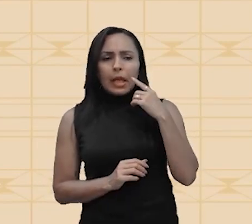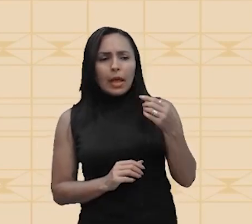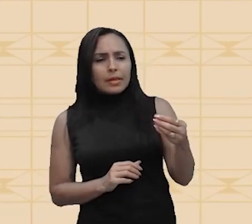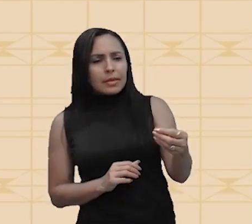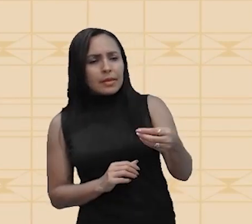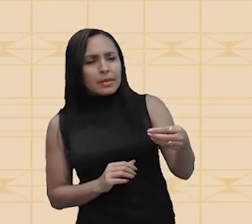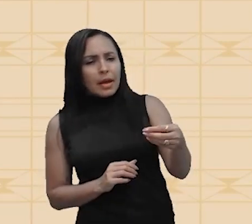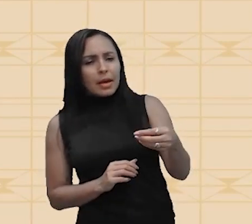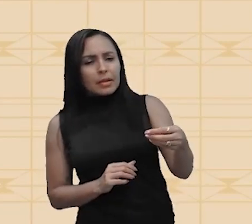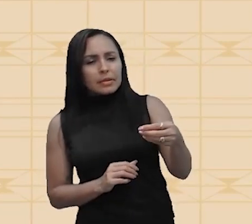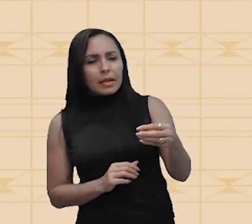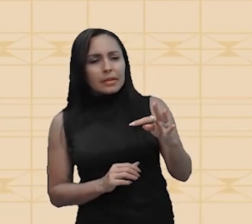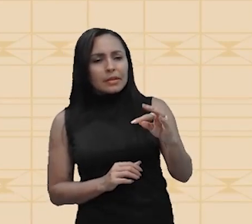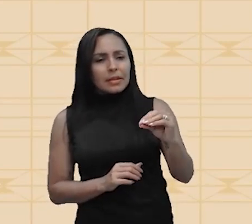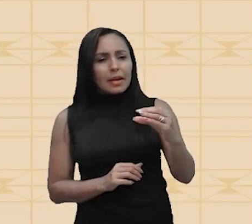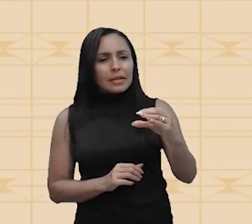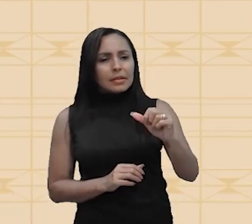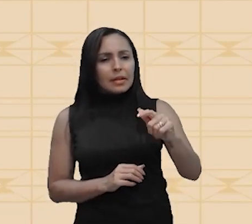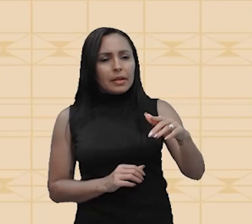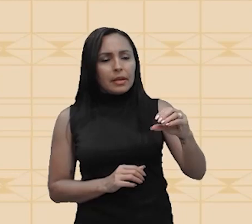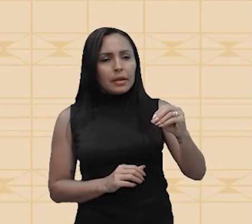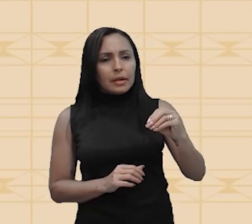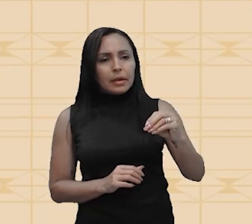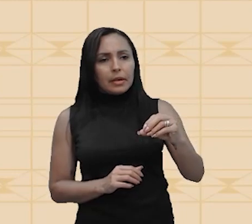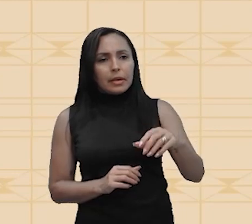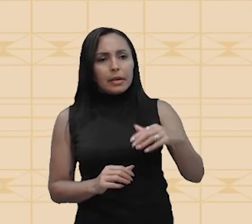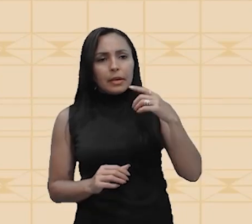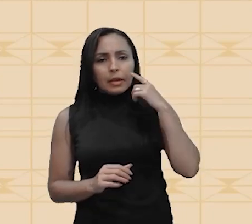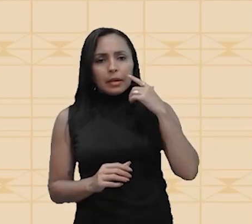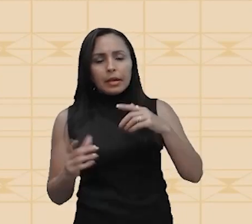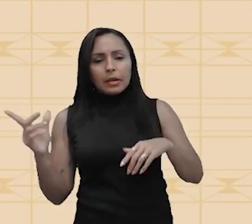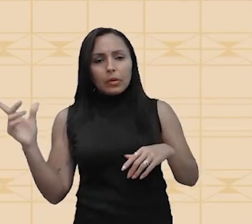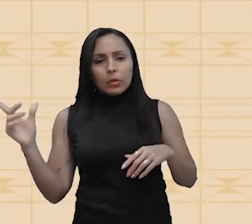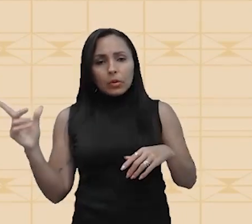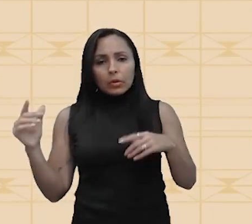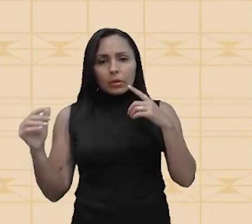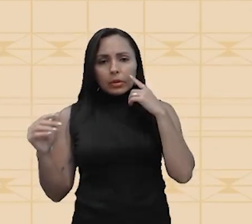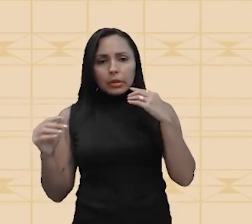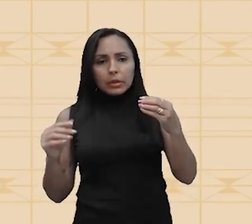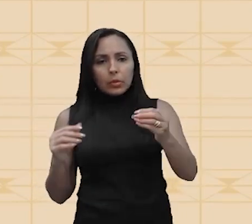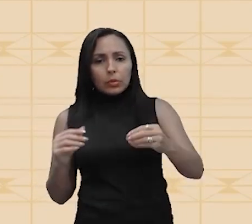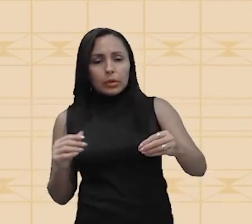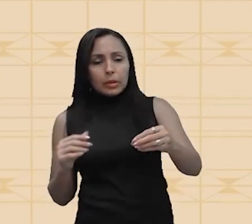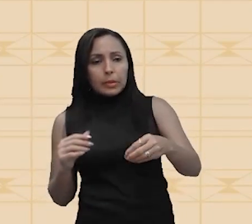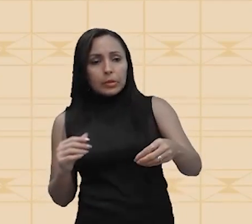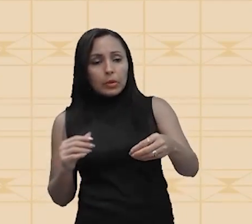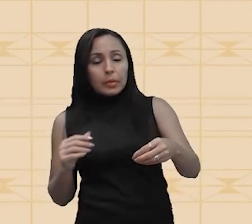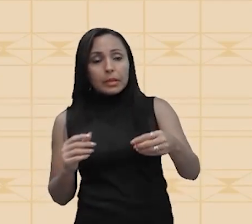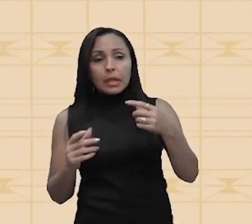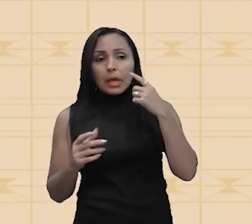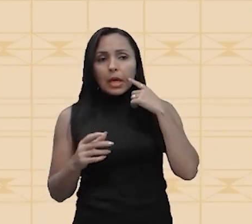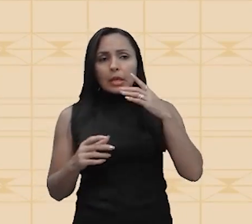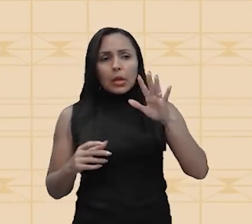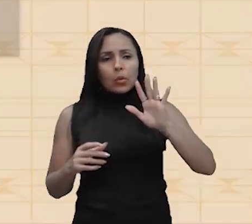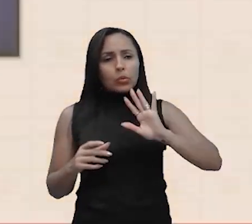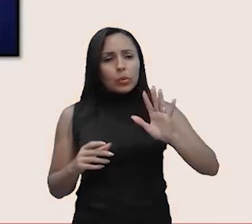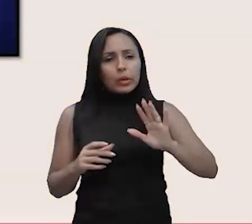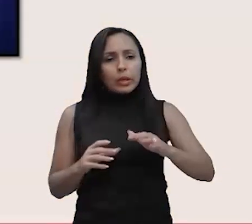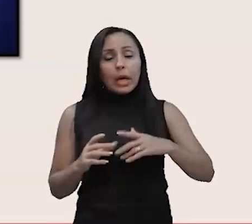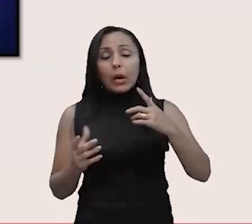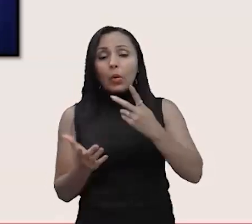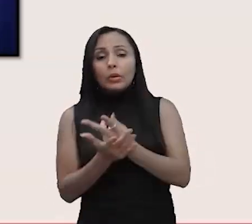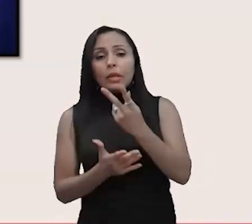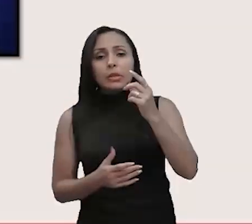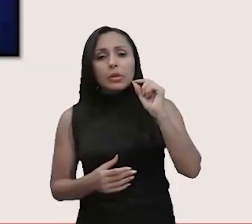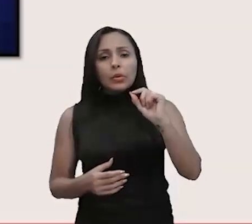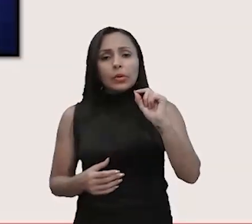ter visto em programas de televisão as pessoas quebrando uma taça por meio do grito. E na verdade não é grito não, tá? O que acontece é